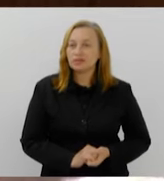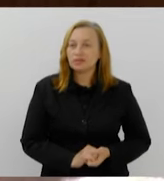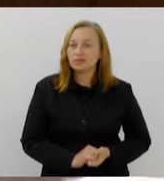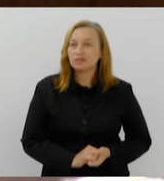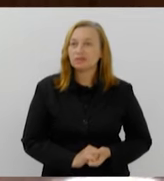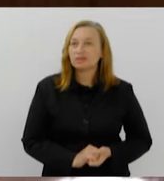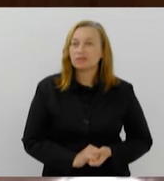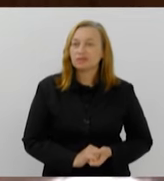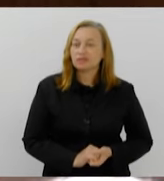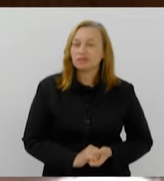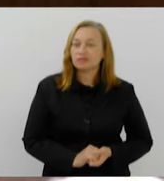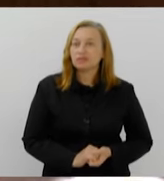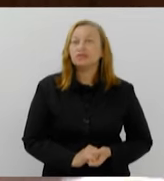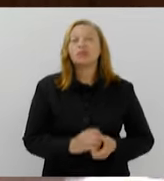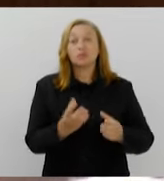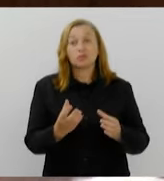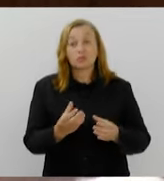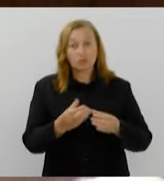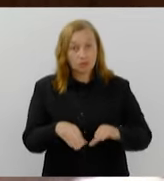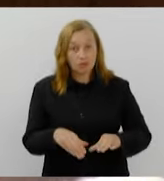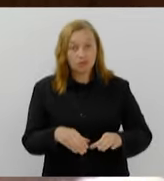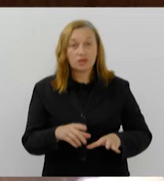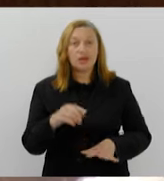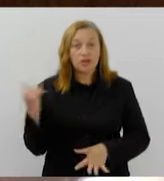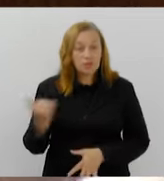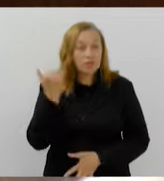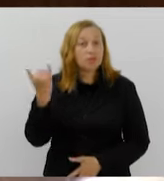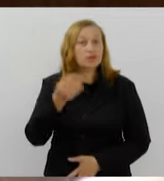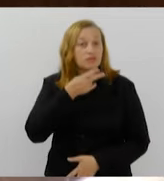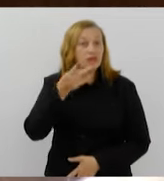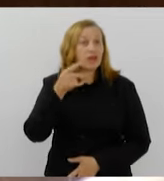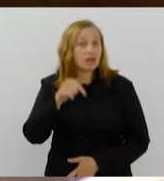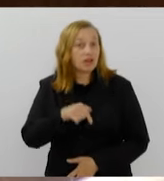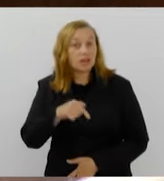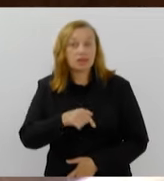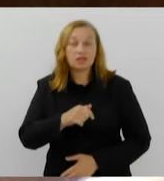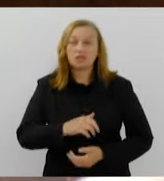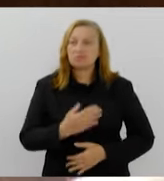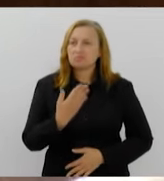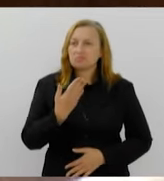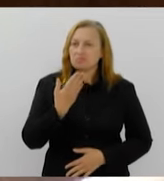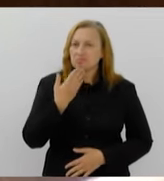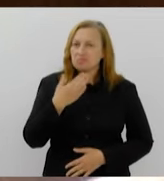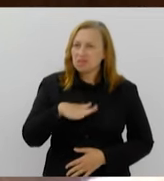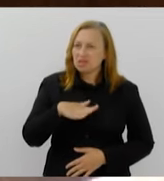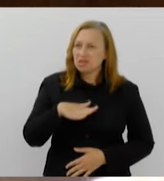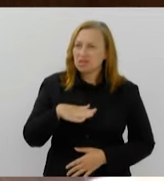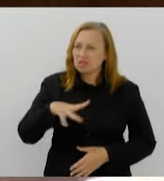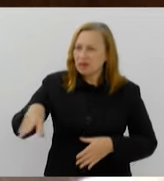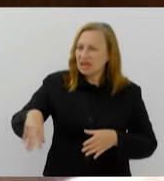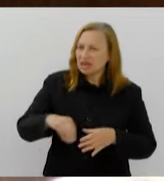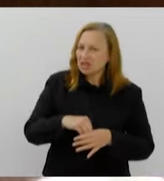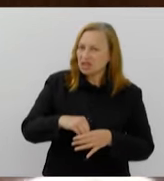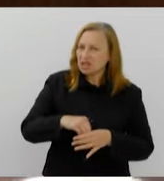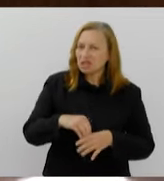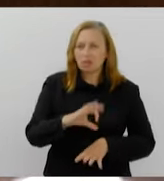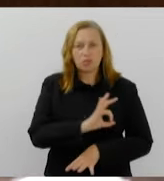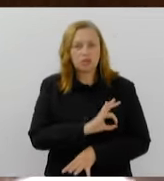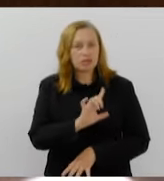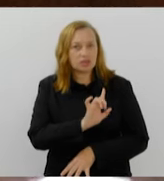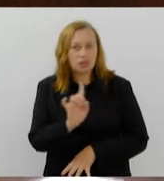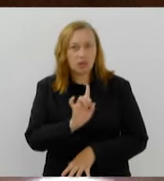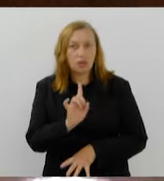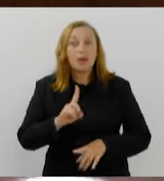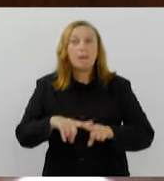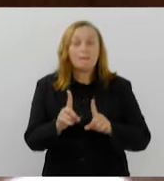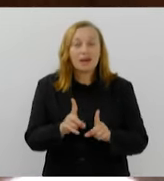categoria de concursandos é importante salientar aqui que ninguém tá pedindo para ser integrado Polícia Militar de pronto